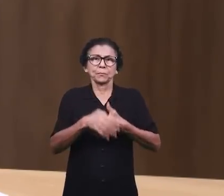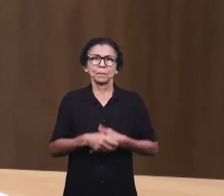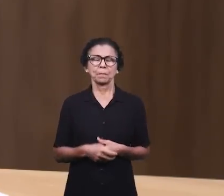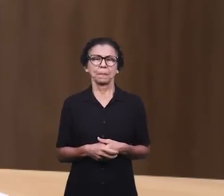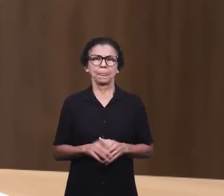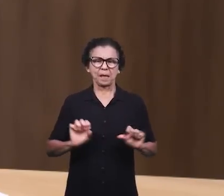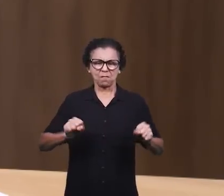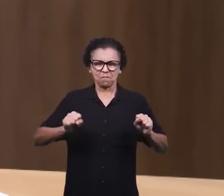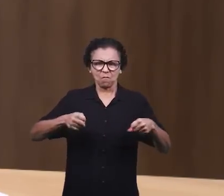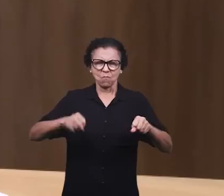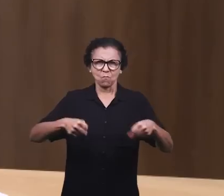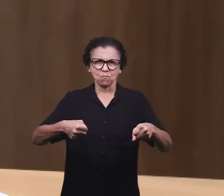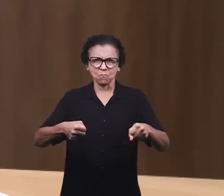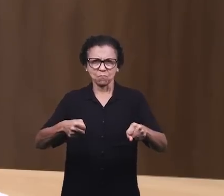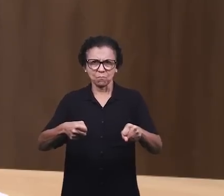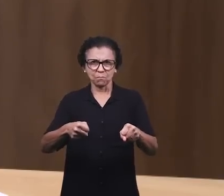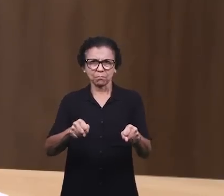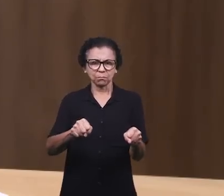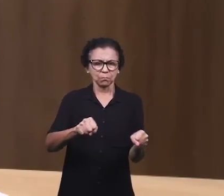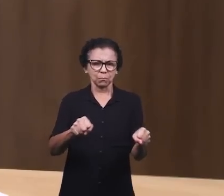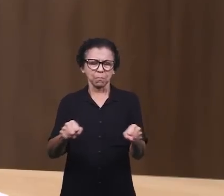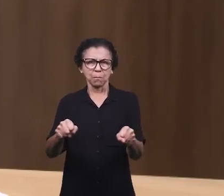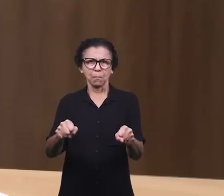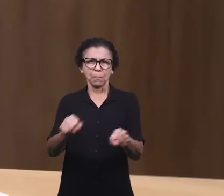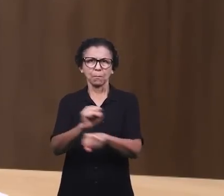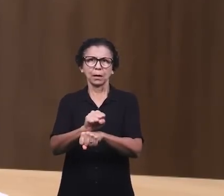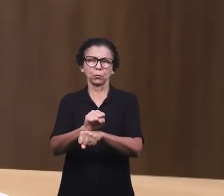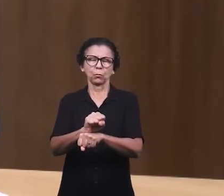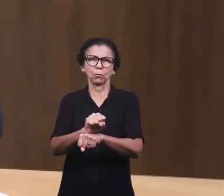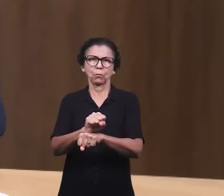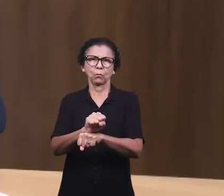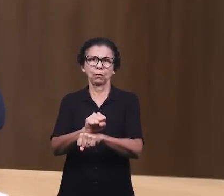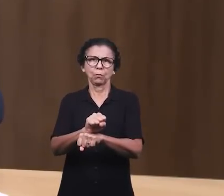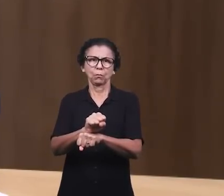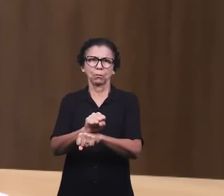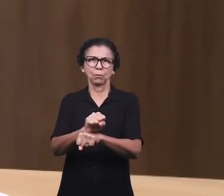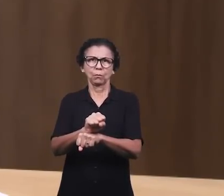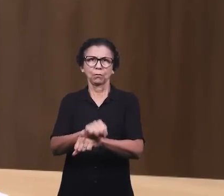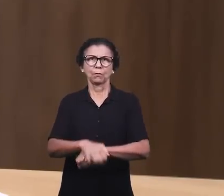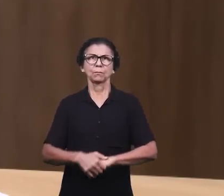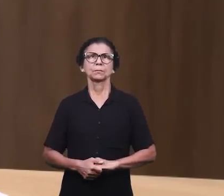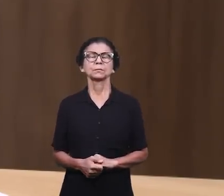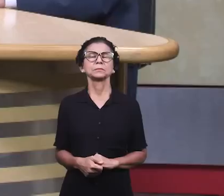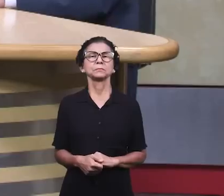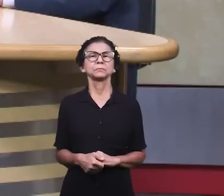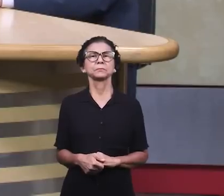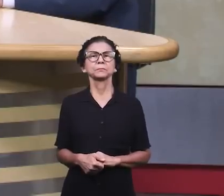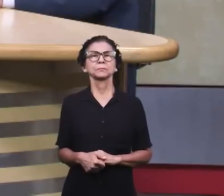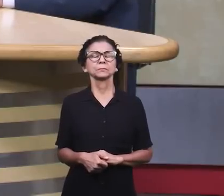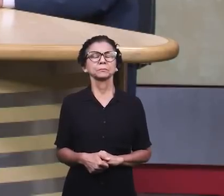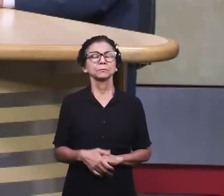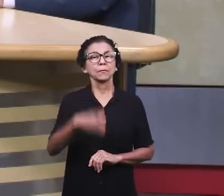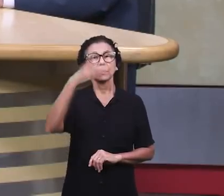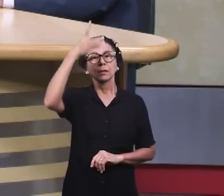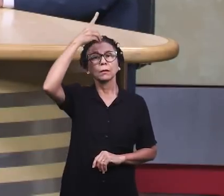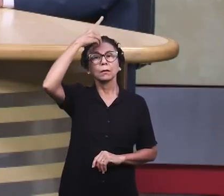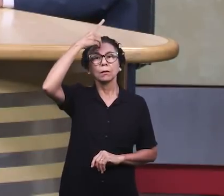parou ali, rapaz, o primeiro dom com ele, rapaz, foi uma coisa espetacular, coisa extraordinária. O